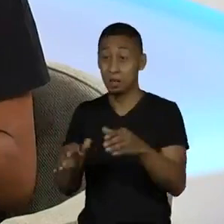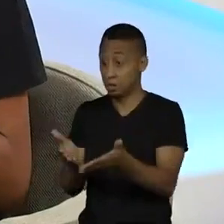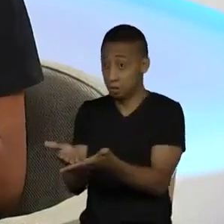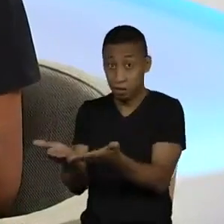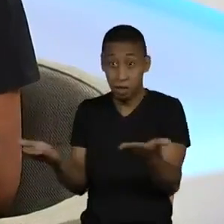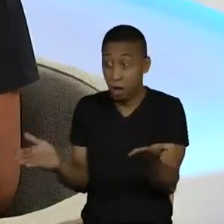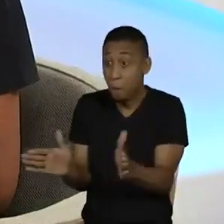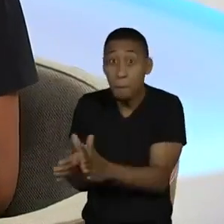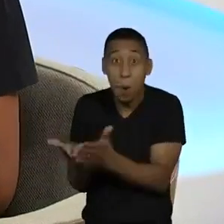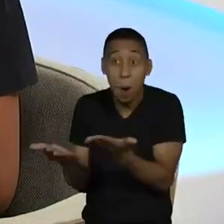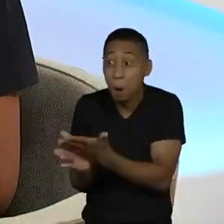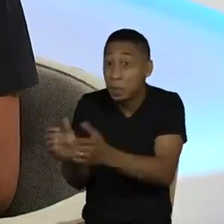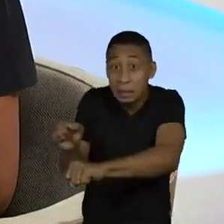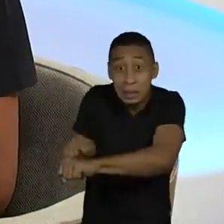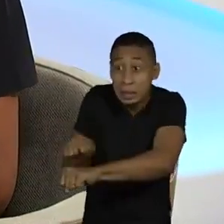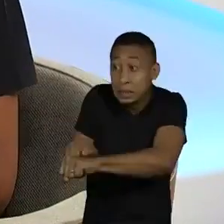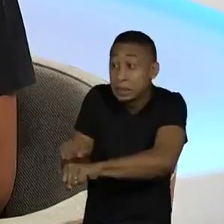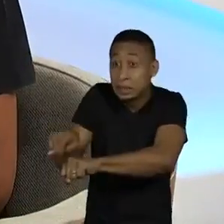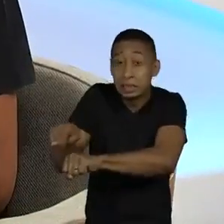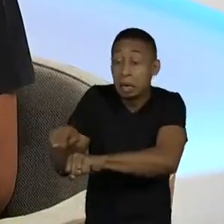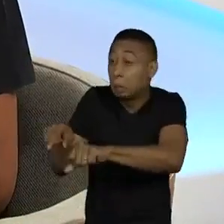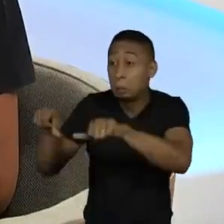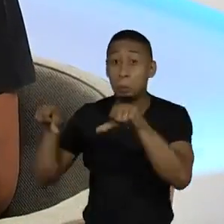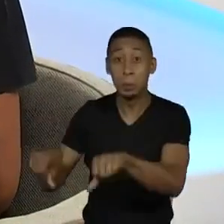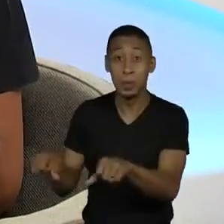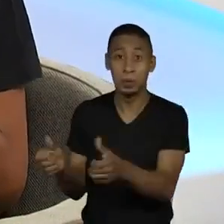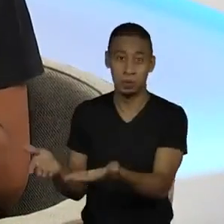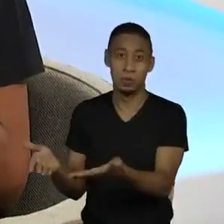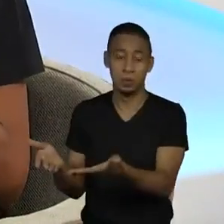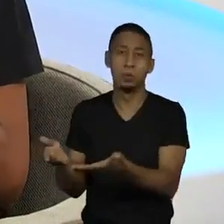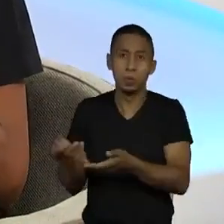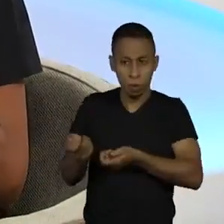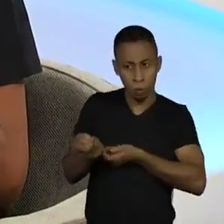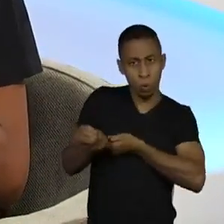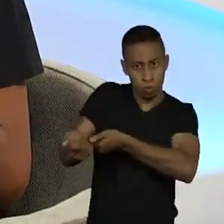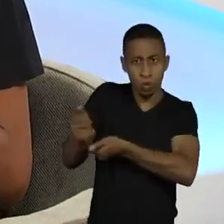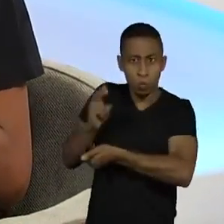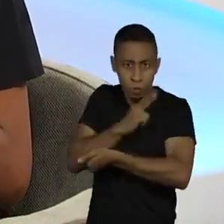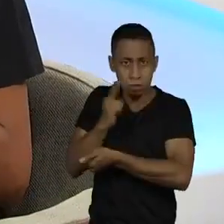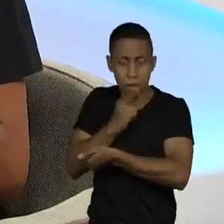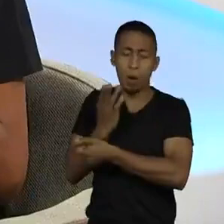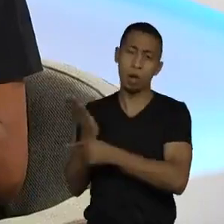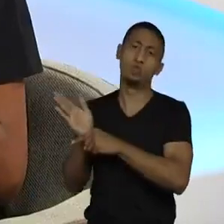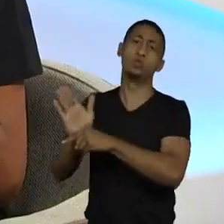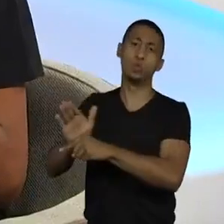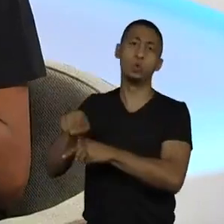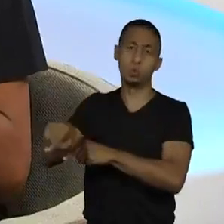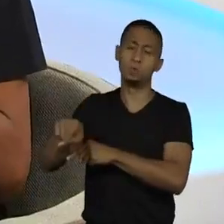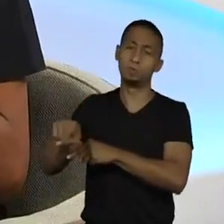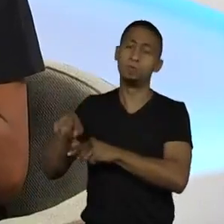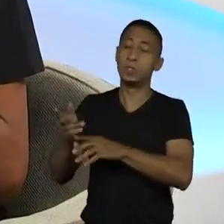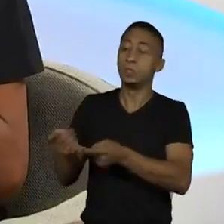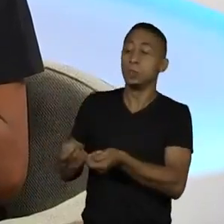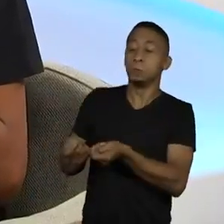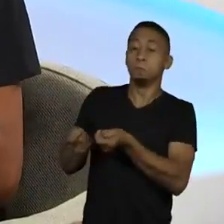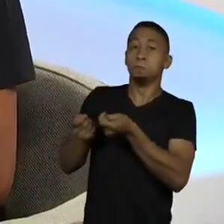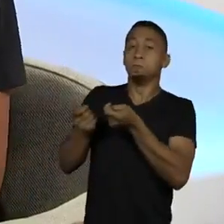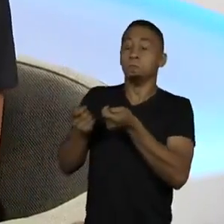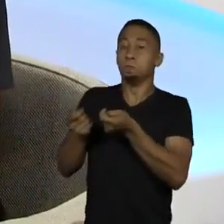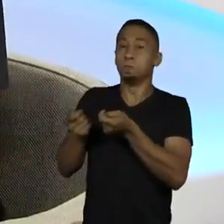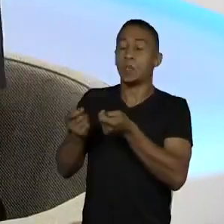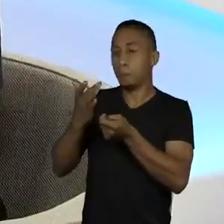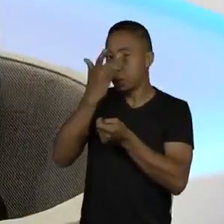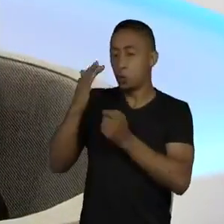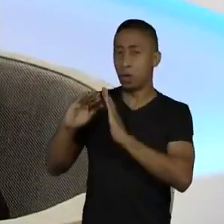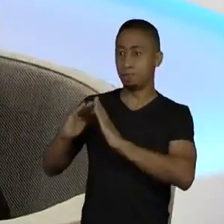o auxílio emergencial foi fundamental para o morador de favela ficar com nariz para fora da água